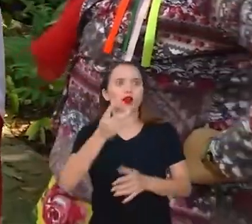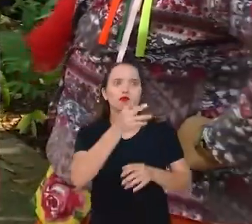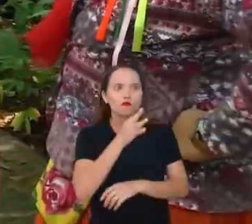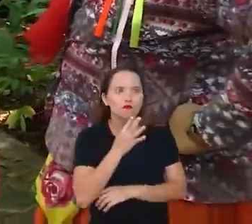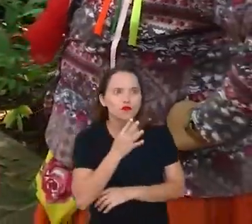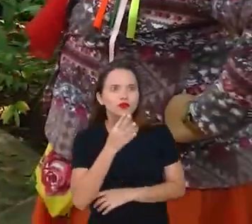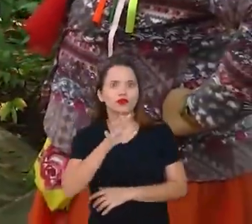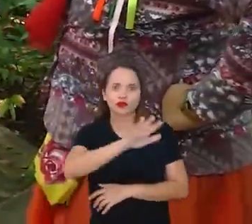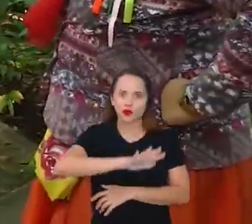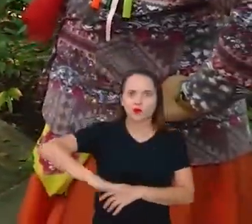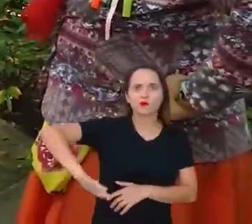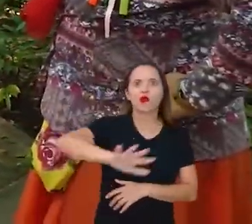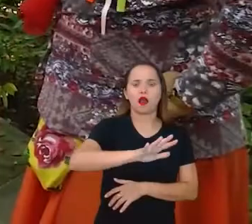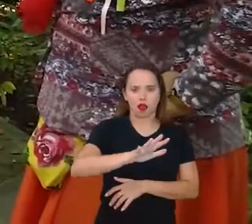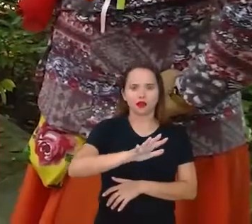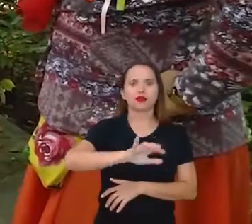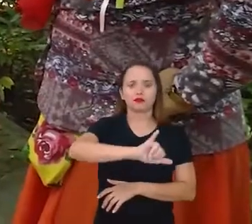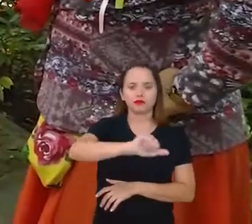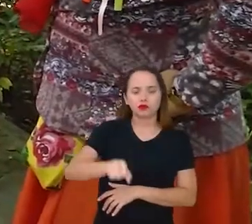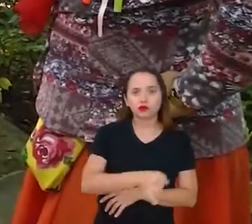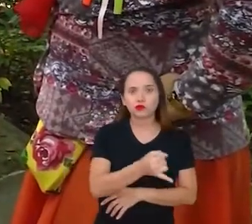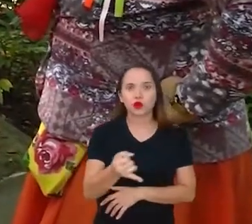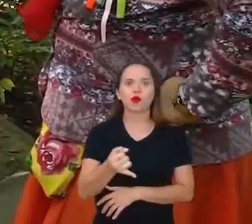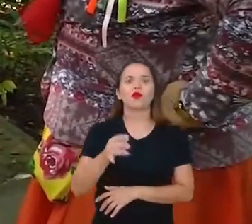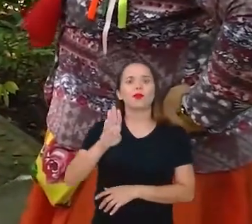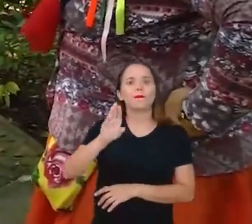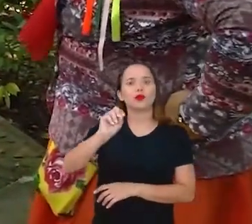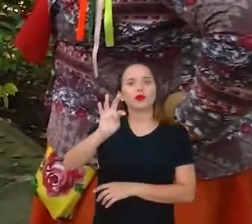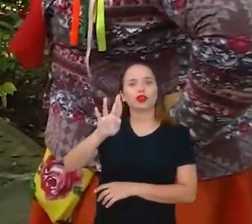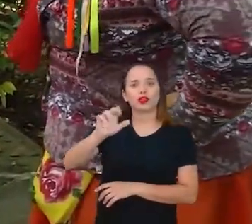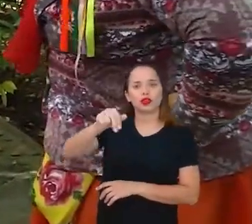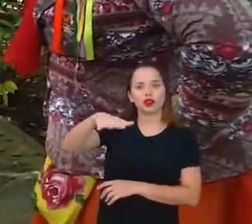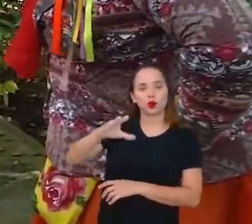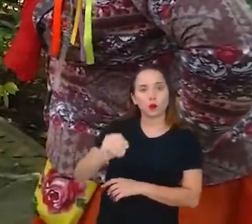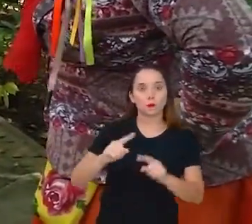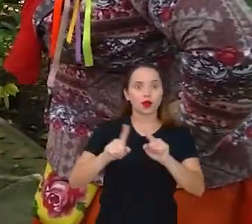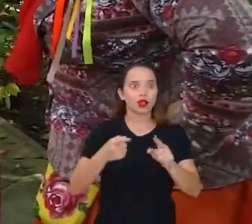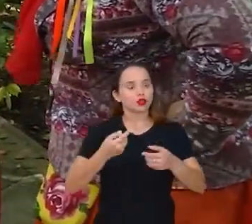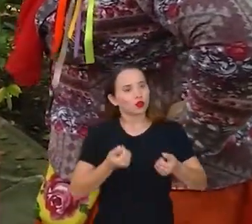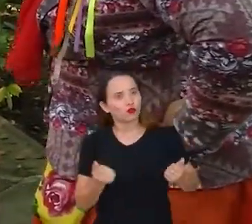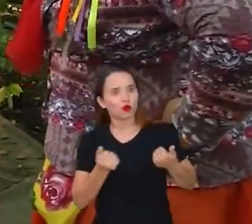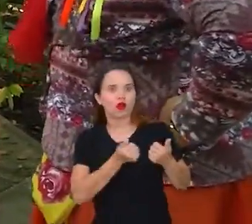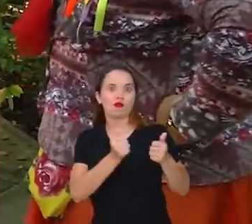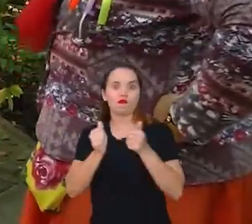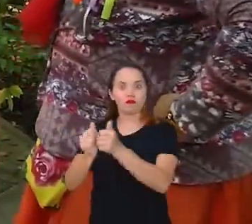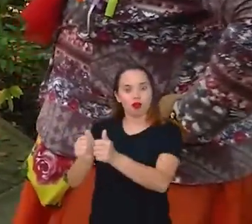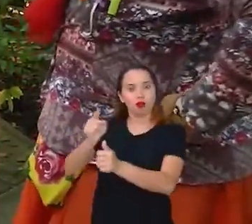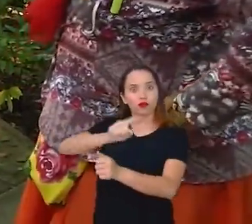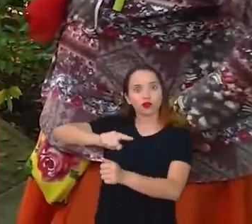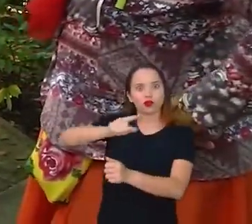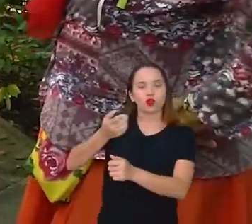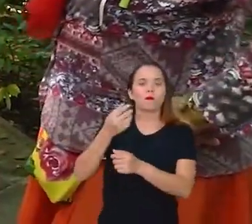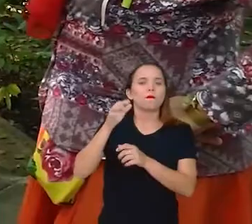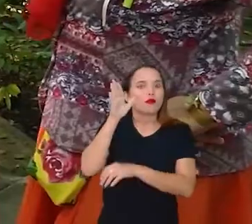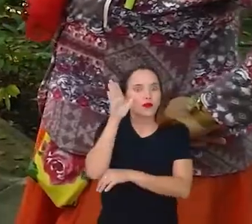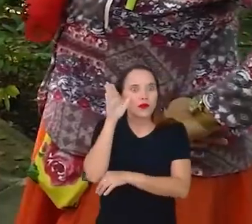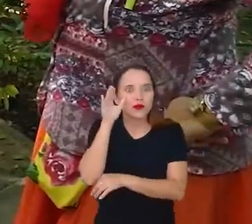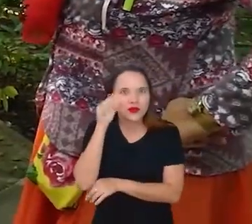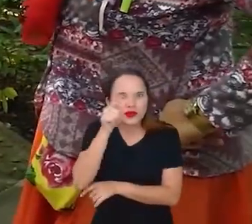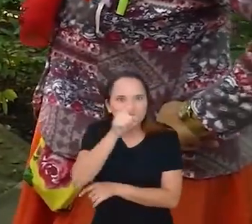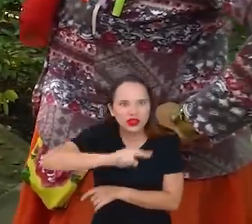botânico, não foi? Uhum. Mas eu vou levá-los para conhecer outras curiosidades que vocês